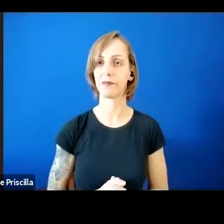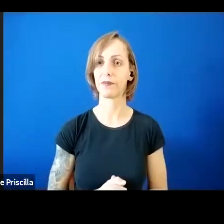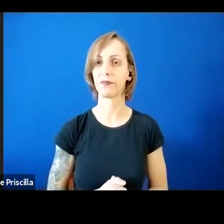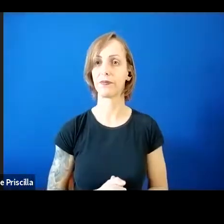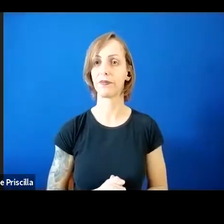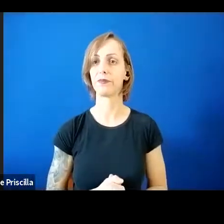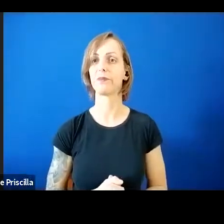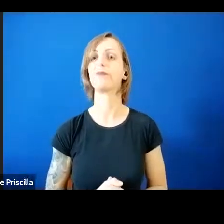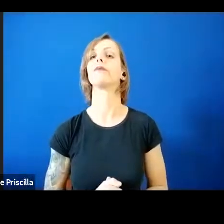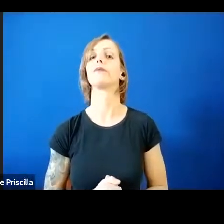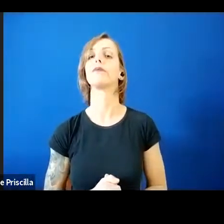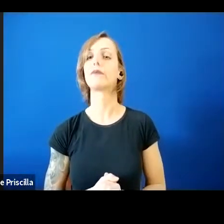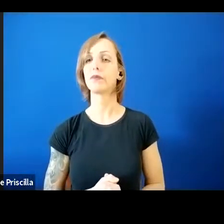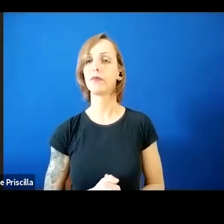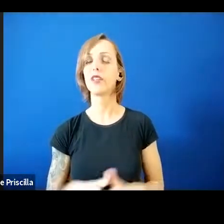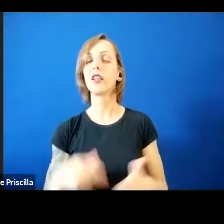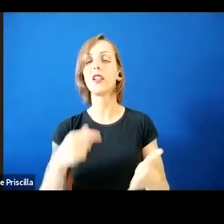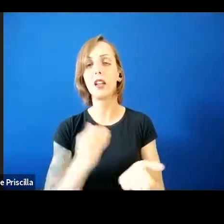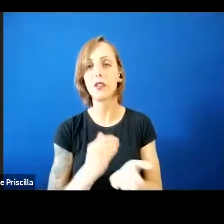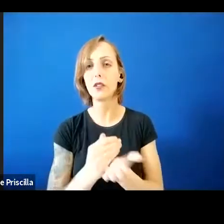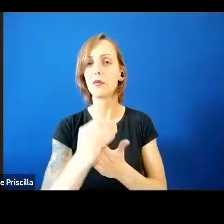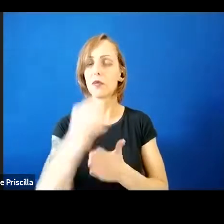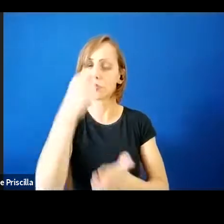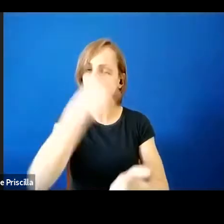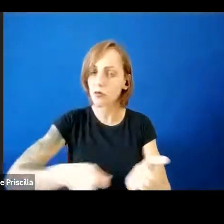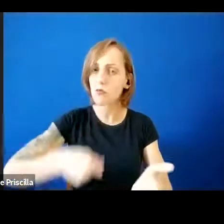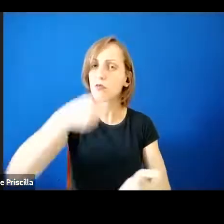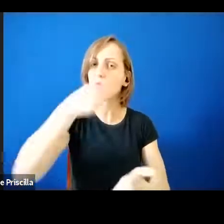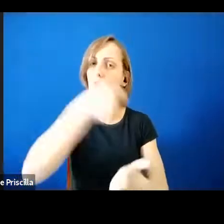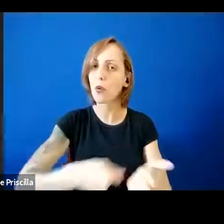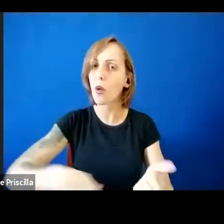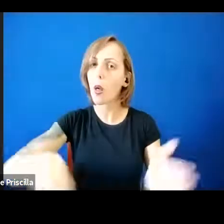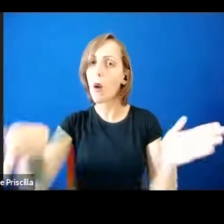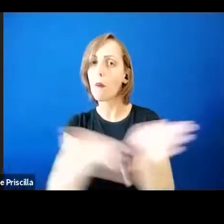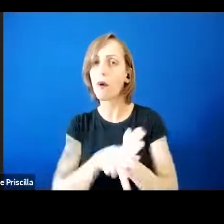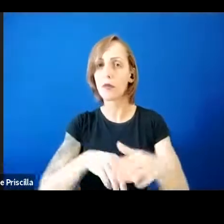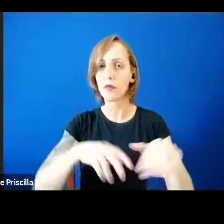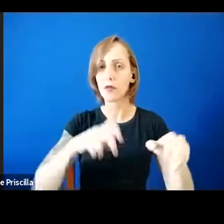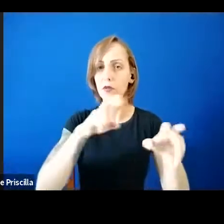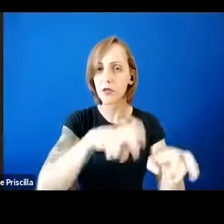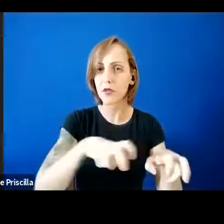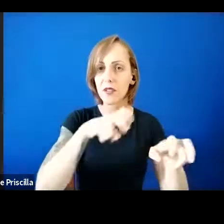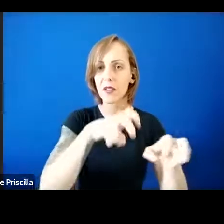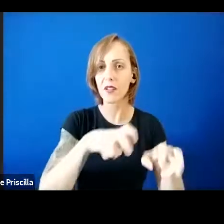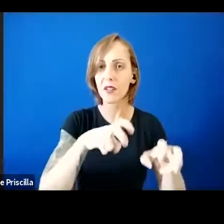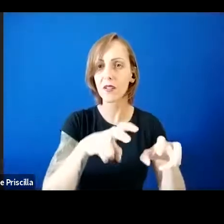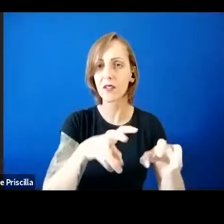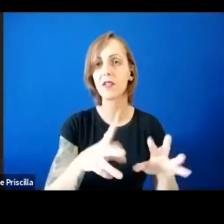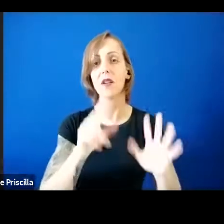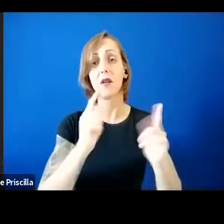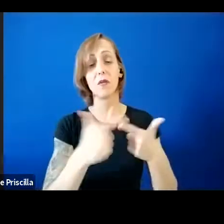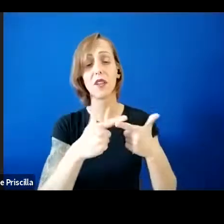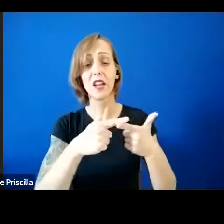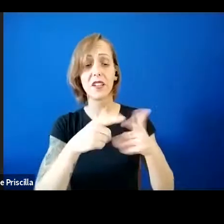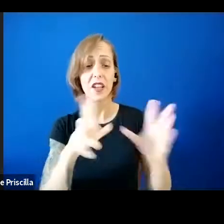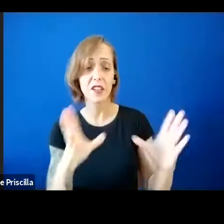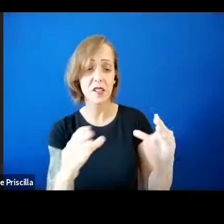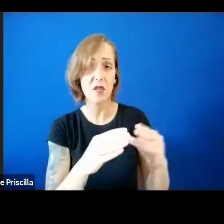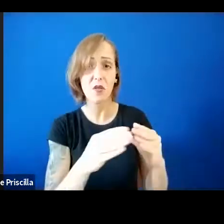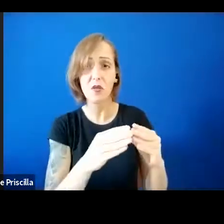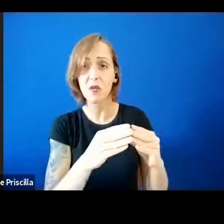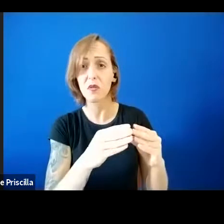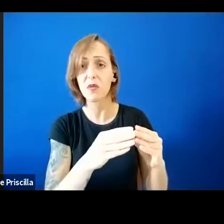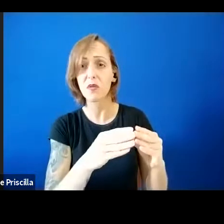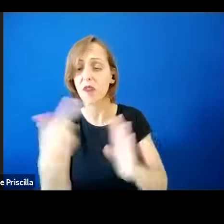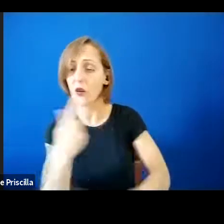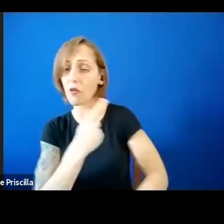desencadeando, então, as lutas dos pequenos agricultores, os quais sempre estavam esquecidos, né, pelos governos do estado, governo